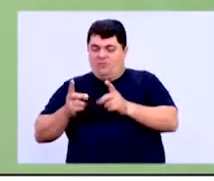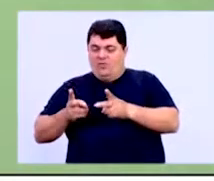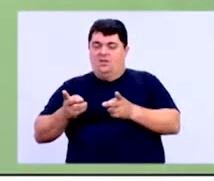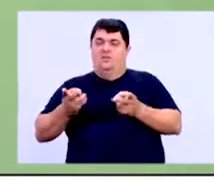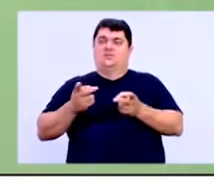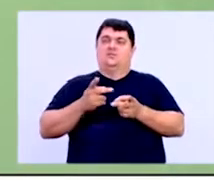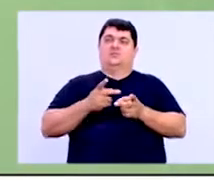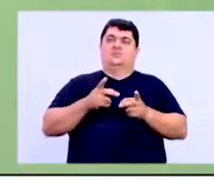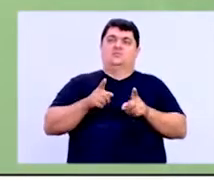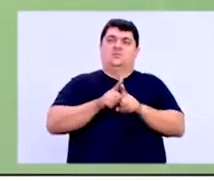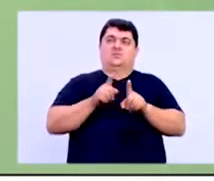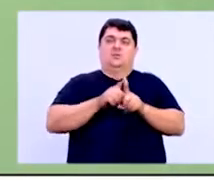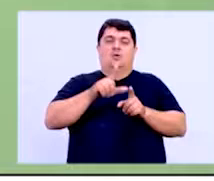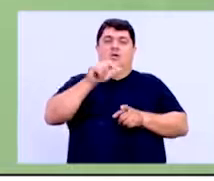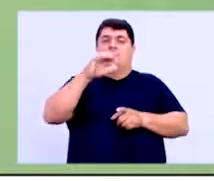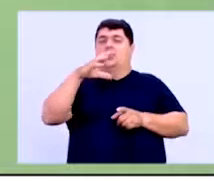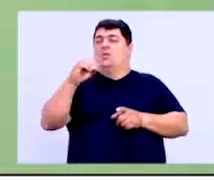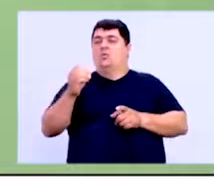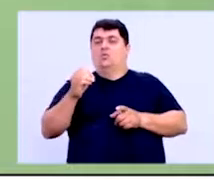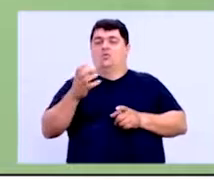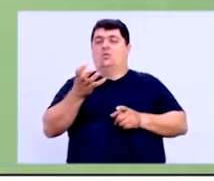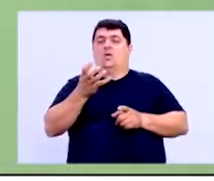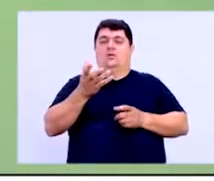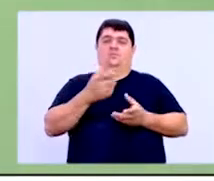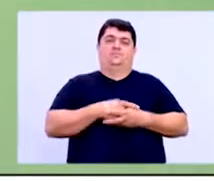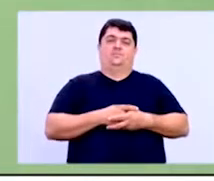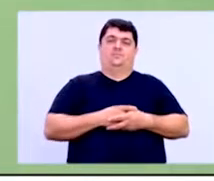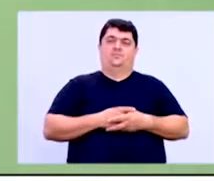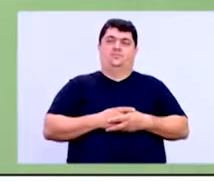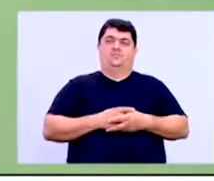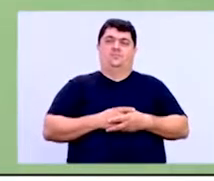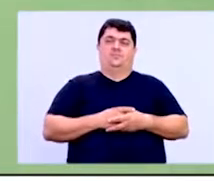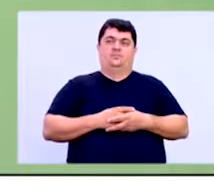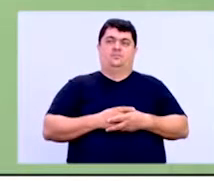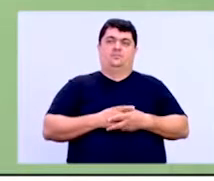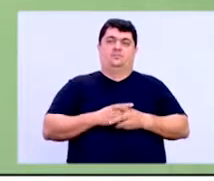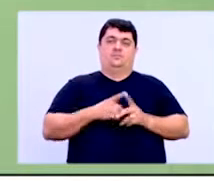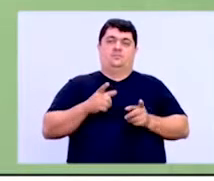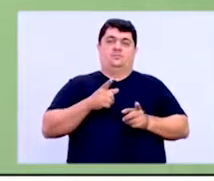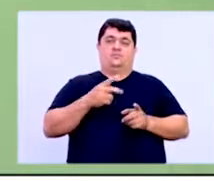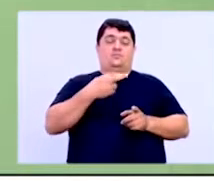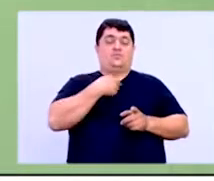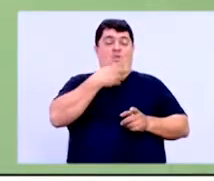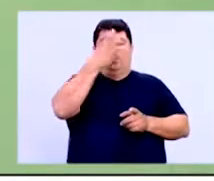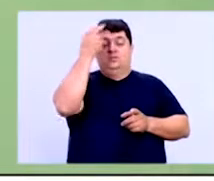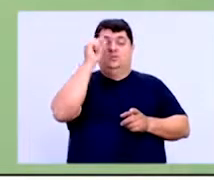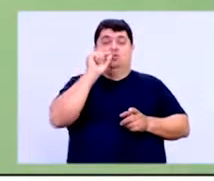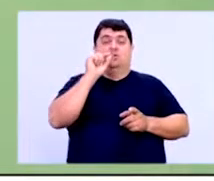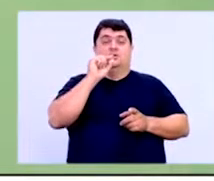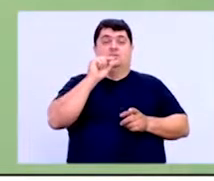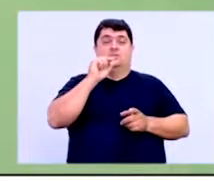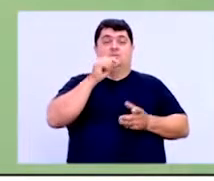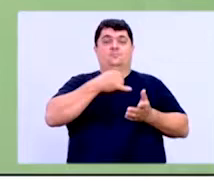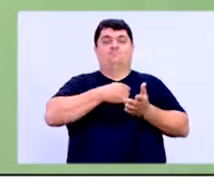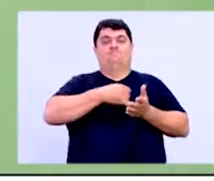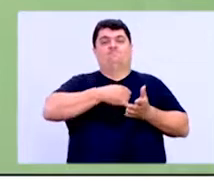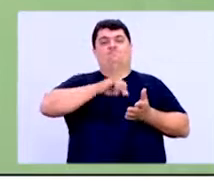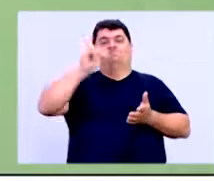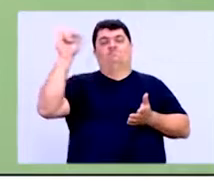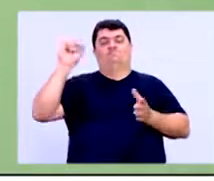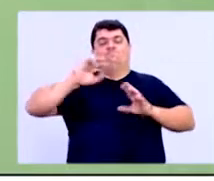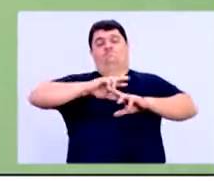como o percentual do lucro desejado. E não podemos esquecer do quê? Ponto principal, as alíquotas